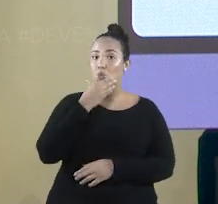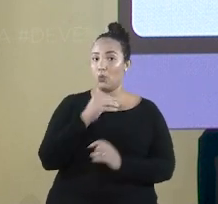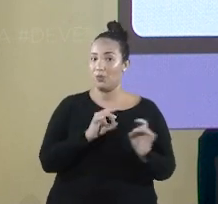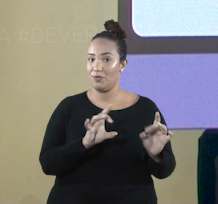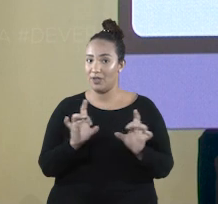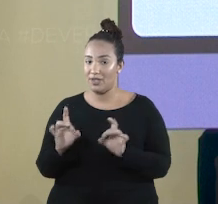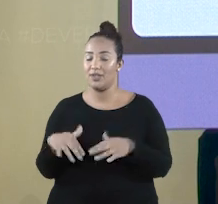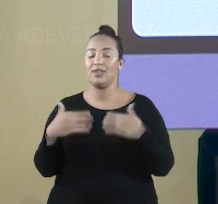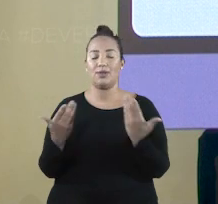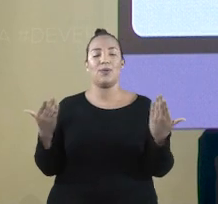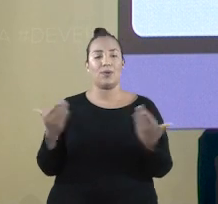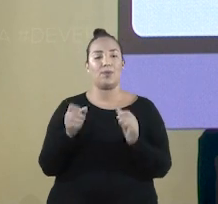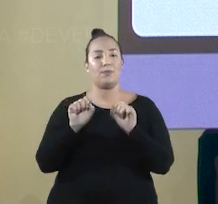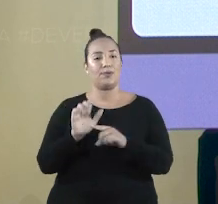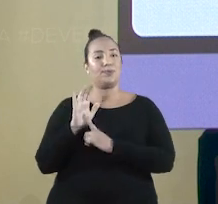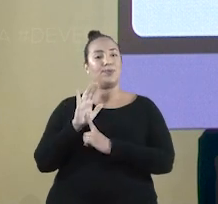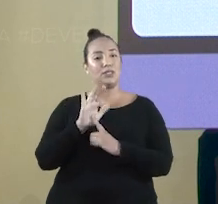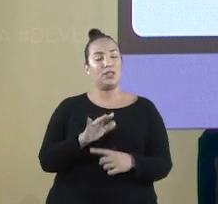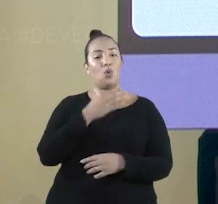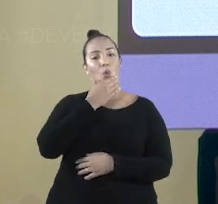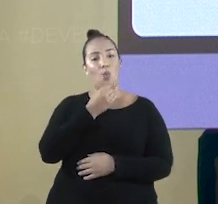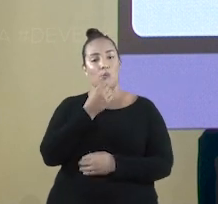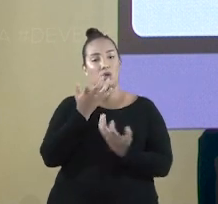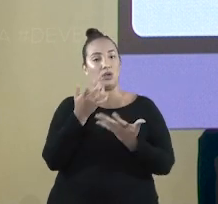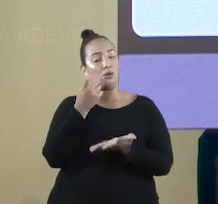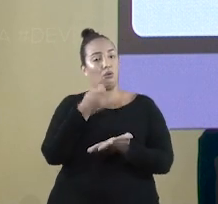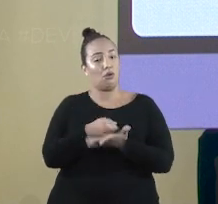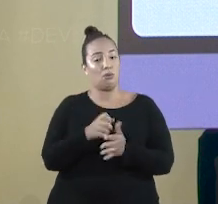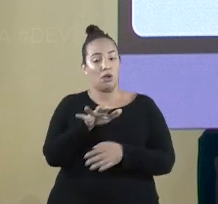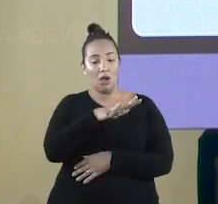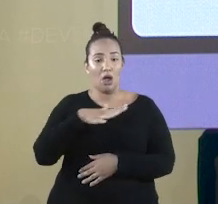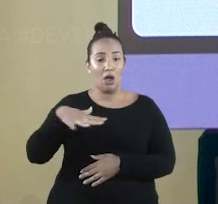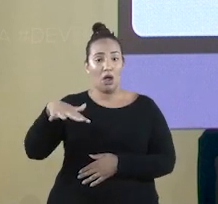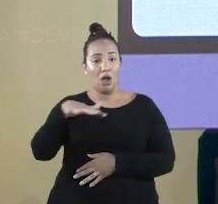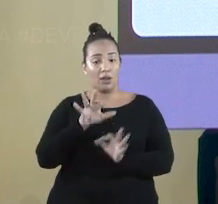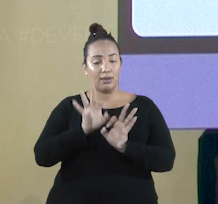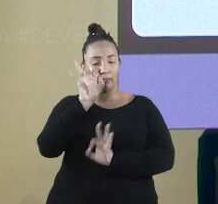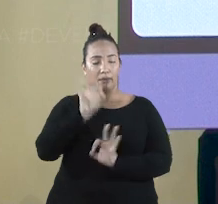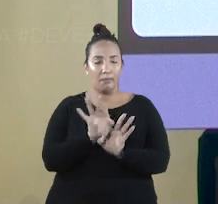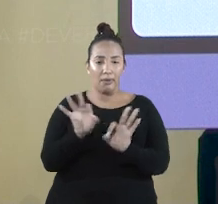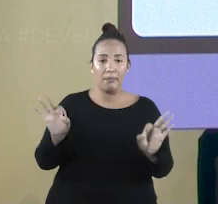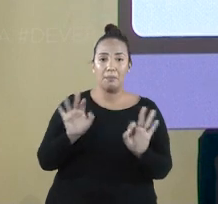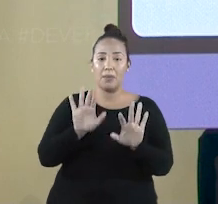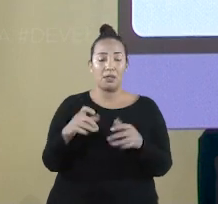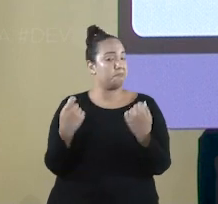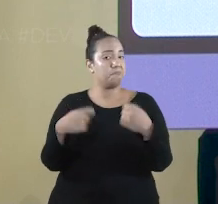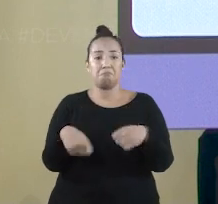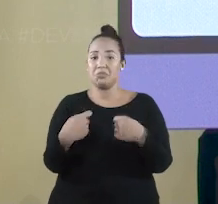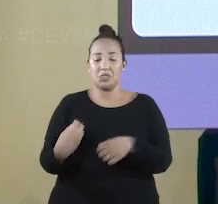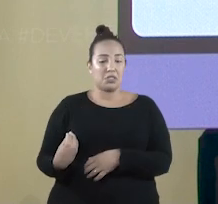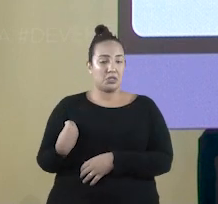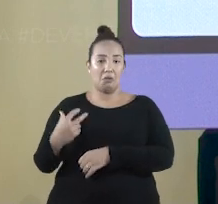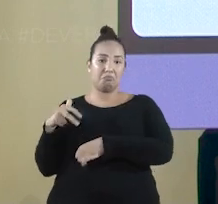Paulo. Agora ele poderá mostrar ao seu cliente as dimensões sem precisar ir